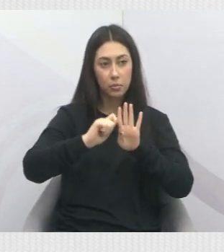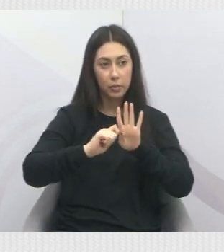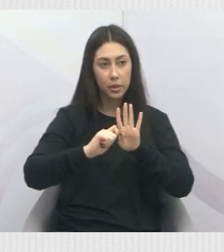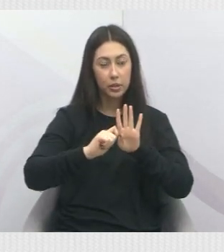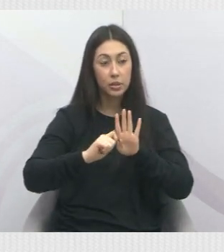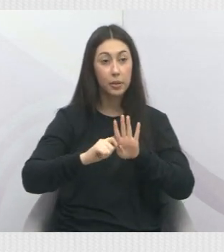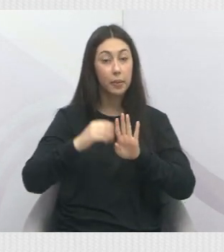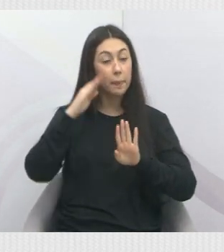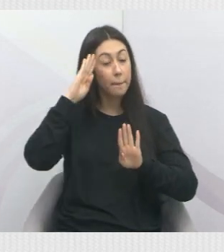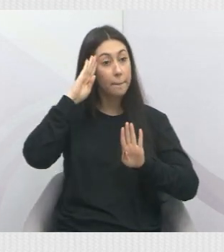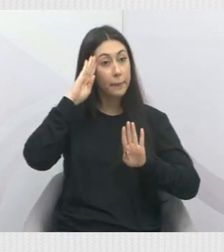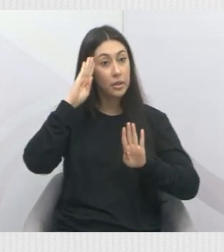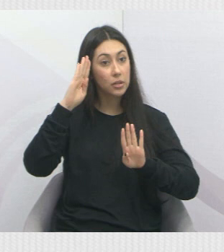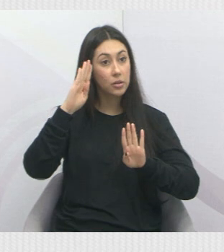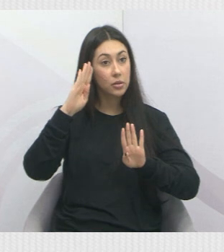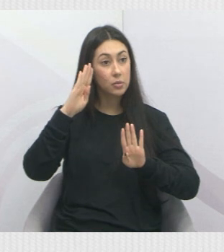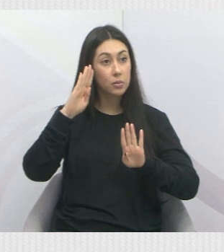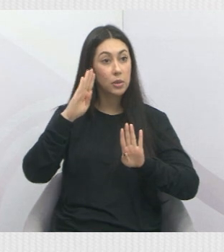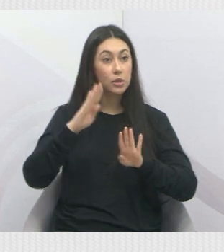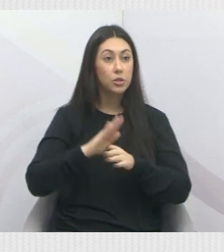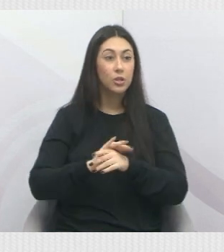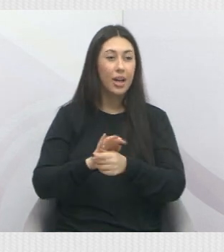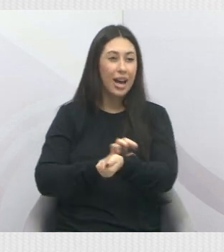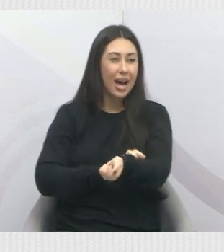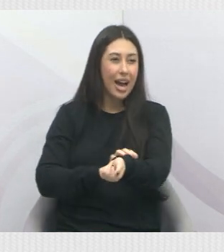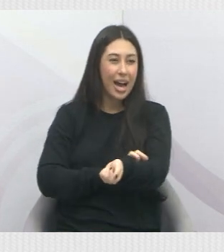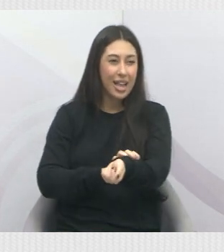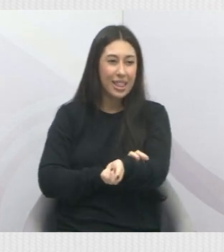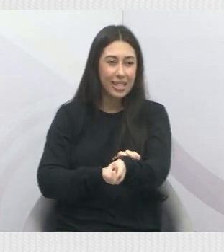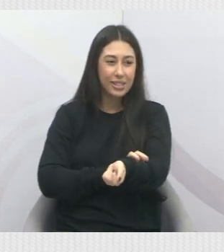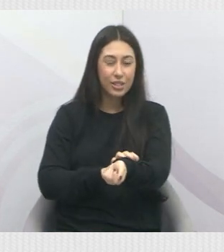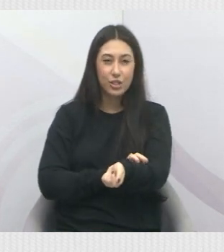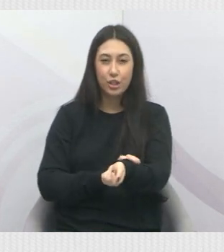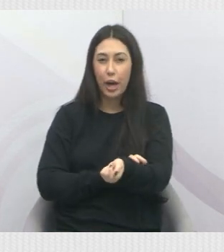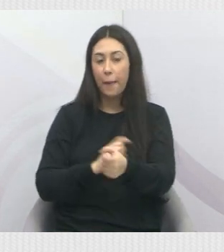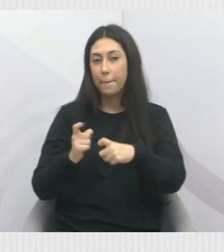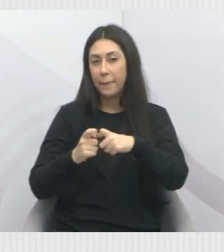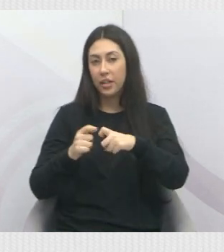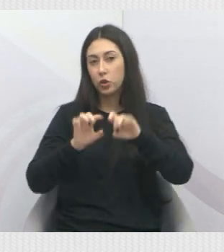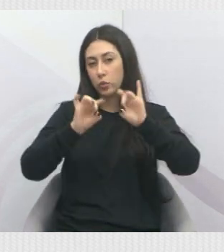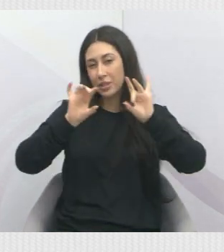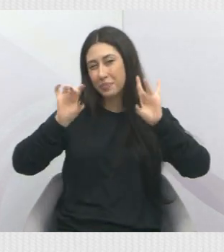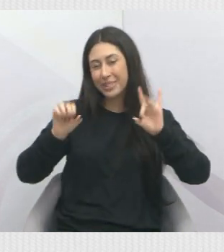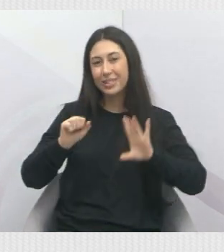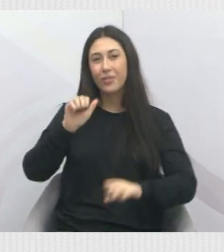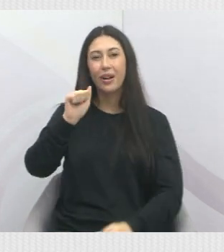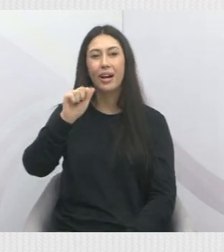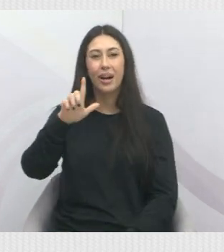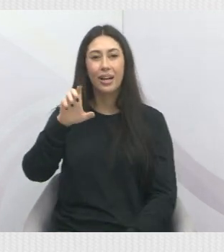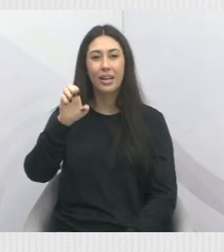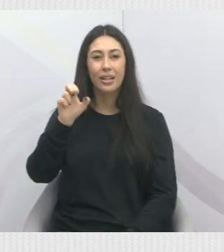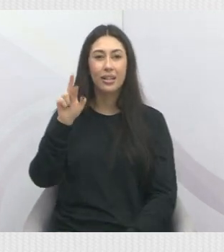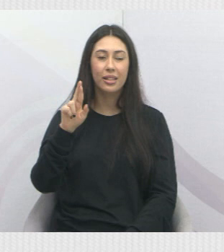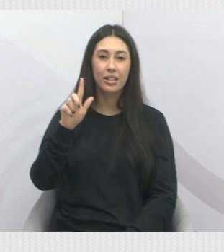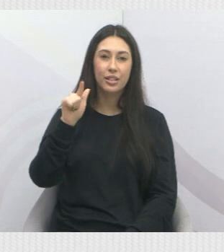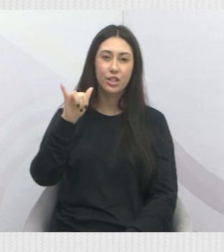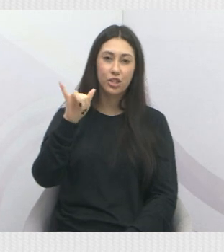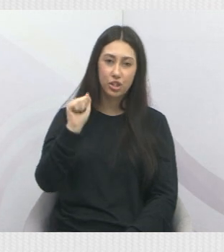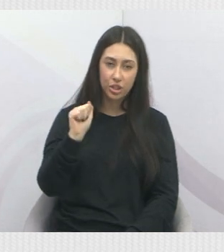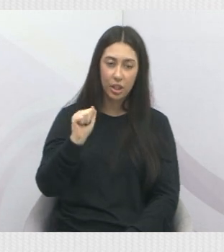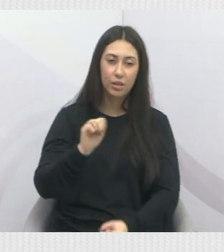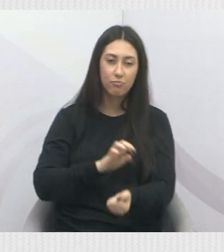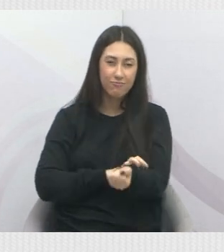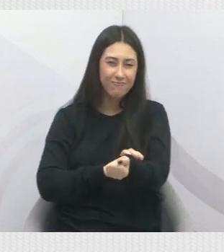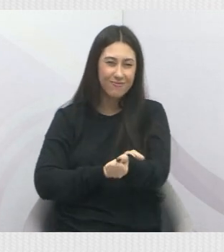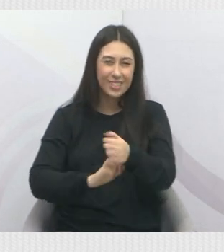com destaque na alergologia, que no primeiro quadrimestre de 2021, inclusive no ano de 2022, era agendada após o quadrimestre,